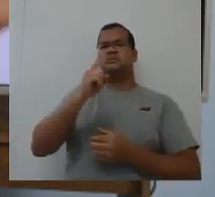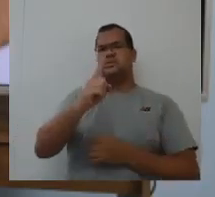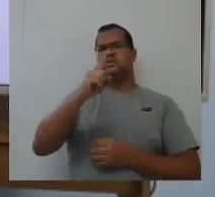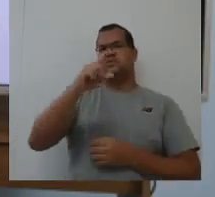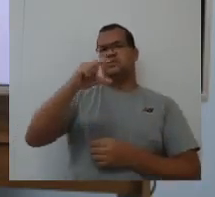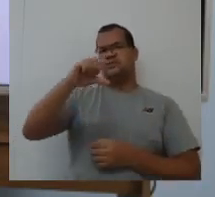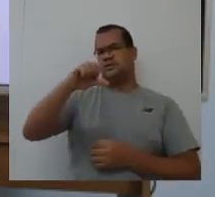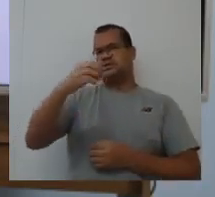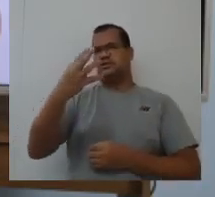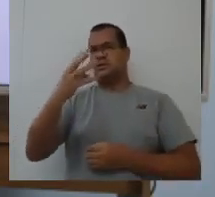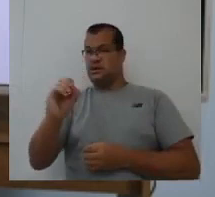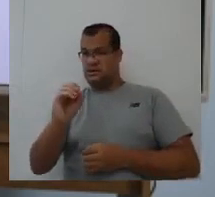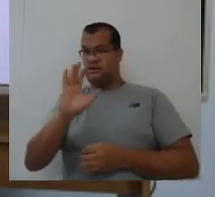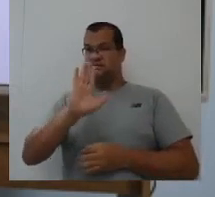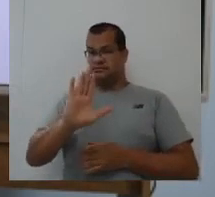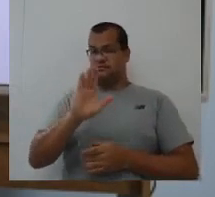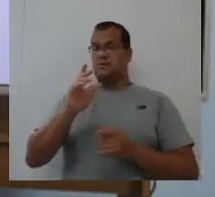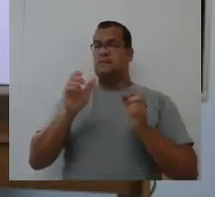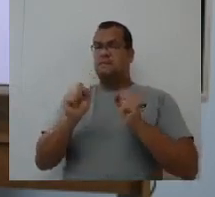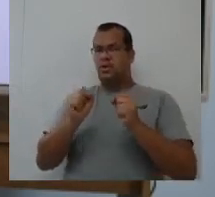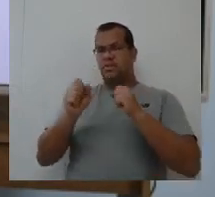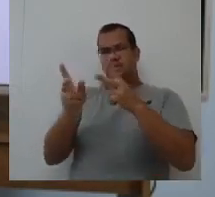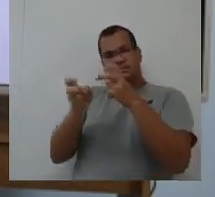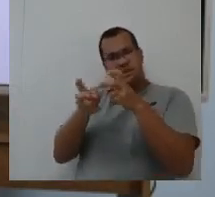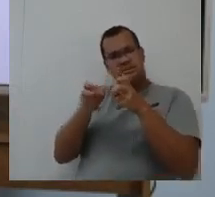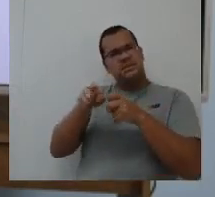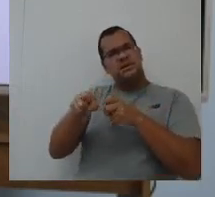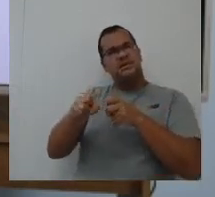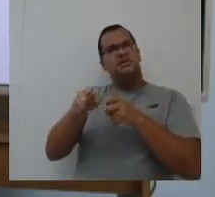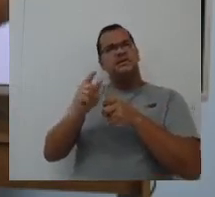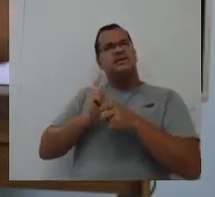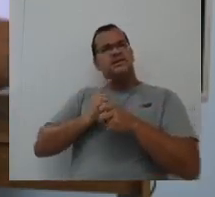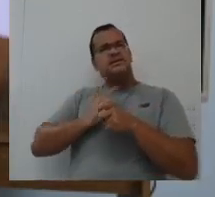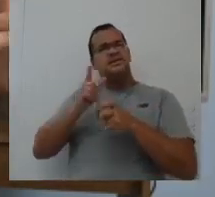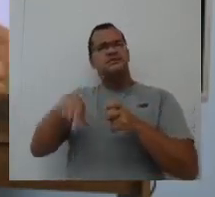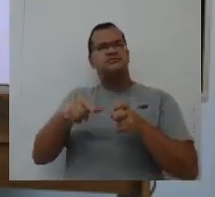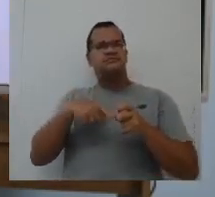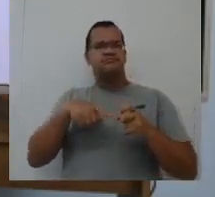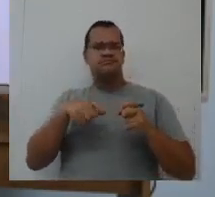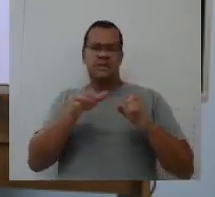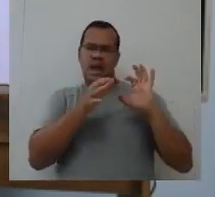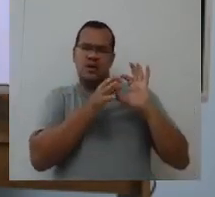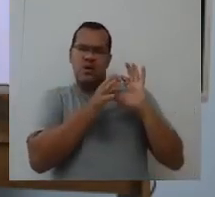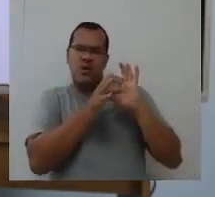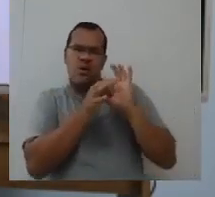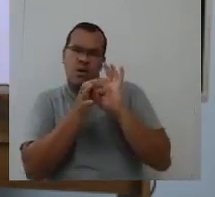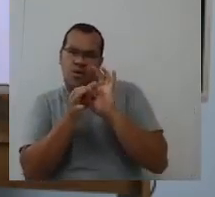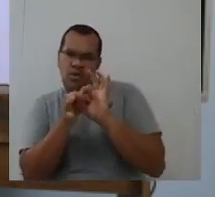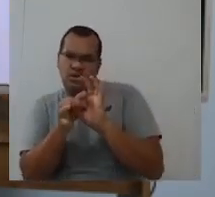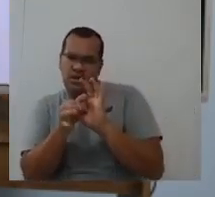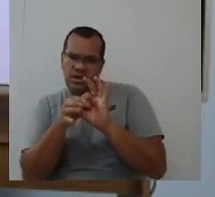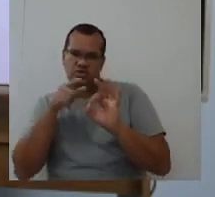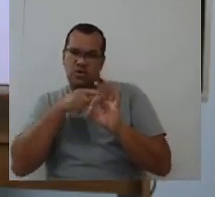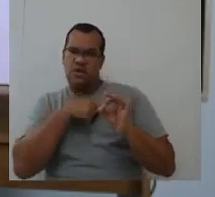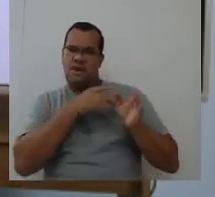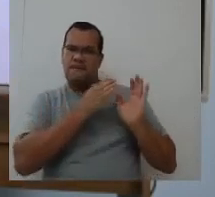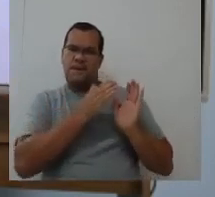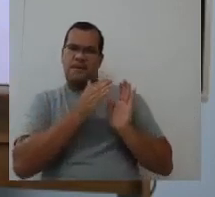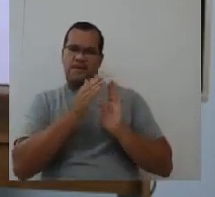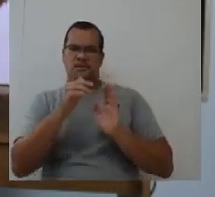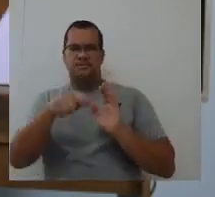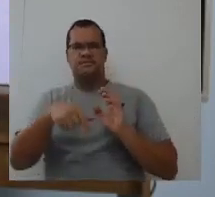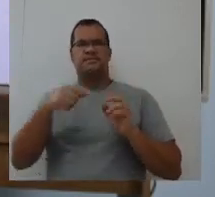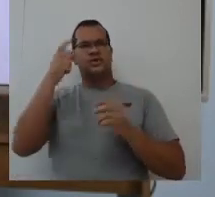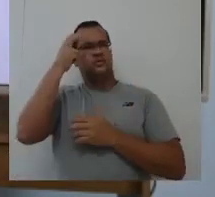1940. Então, a gente pode perceber que um conjunto de fatos e fatores que vão acontecendo ao longo da história, que envolve a